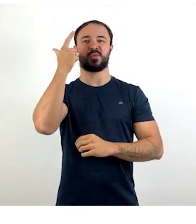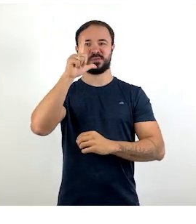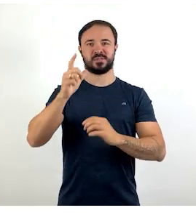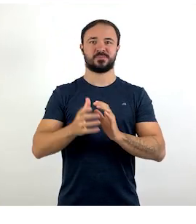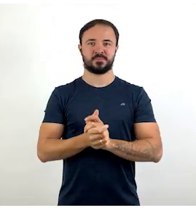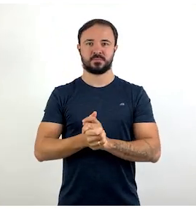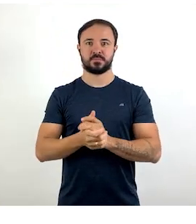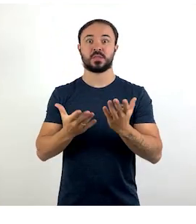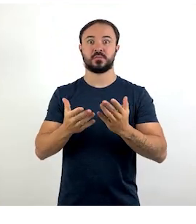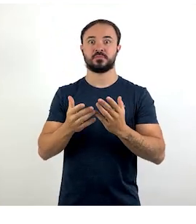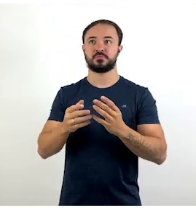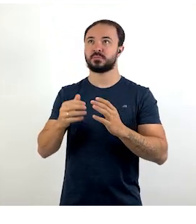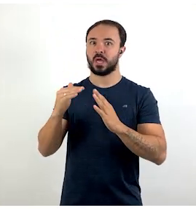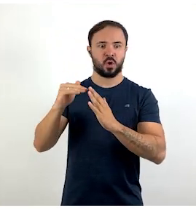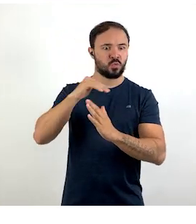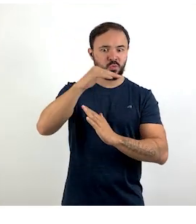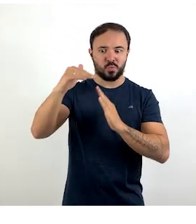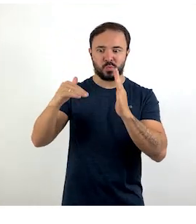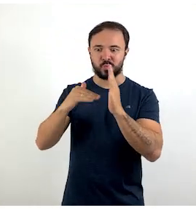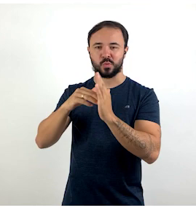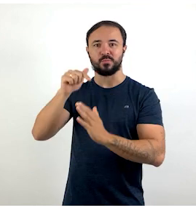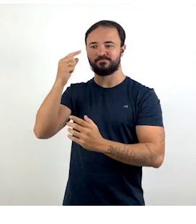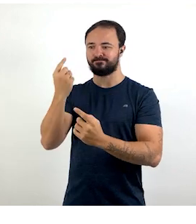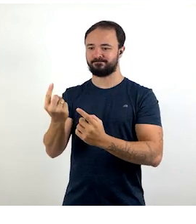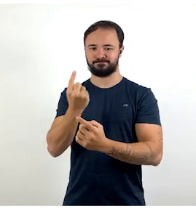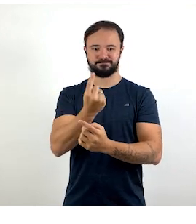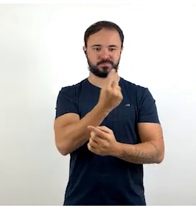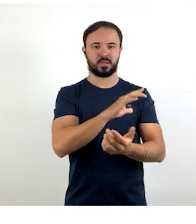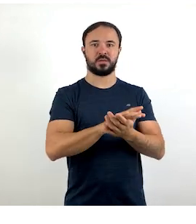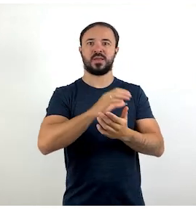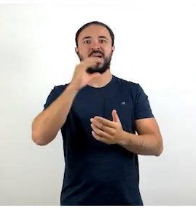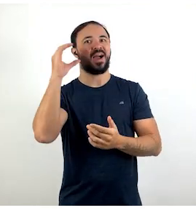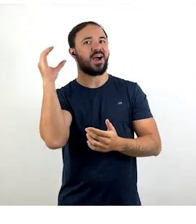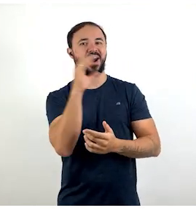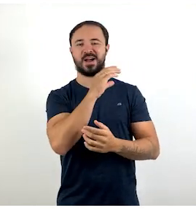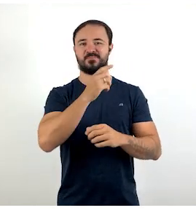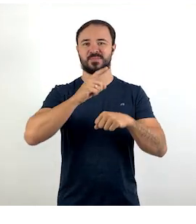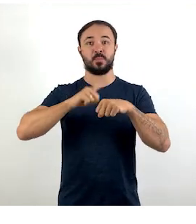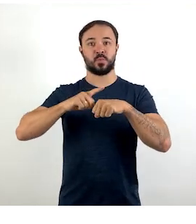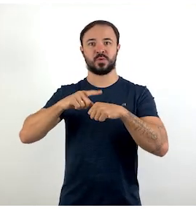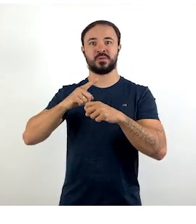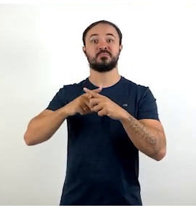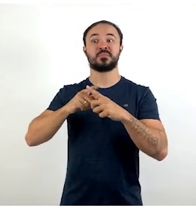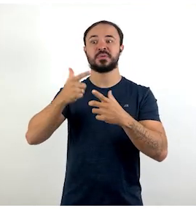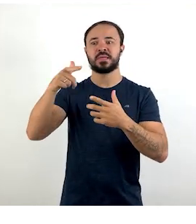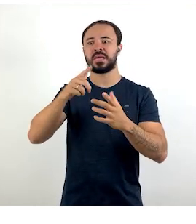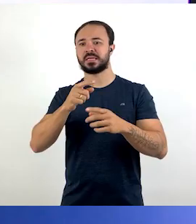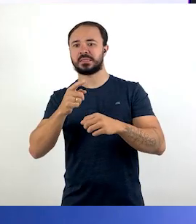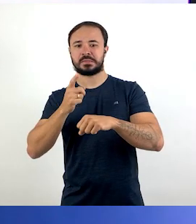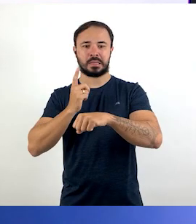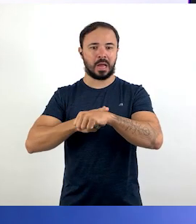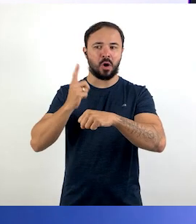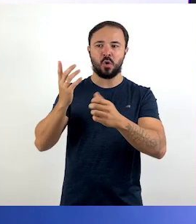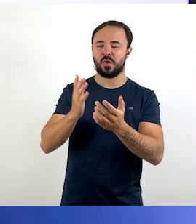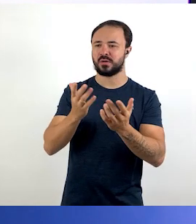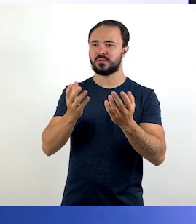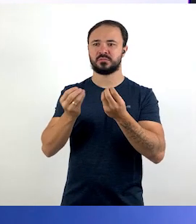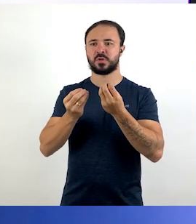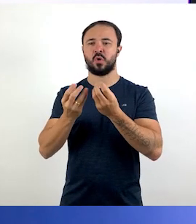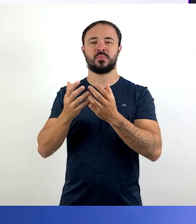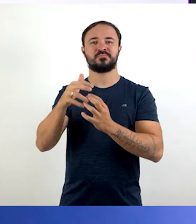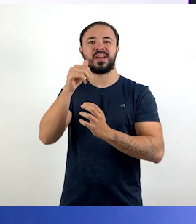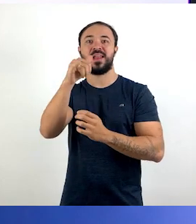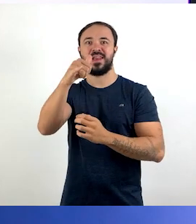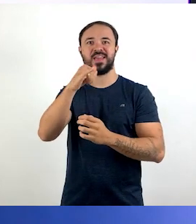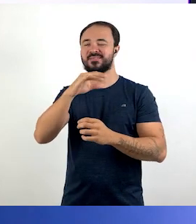esse processo acontece numa velocidade muito alta porque essas ondas são ondas eletromagnéticas que viajam na velocidade da luz.